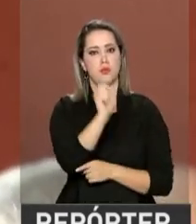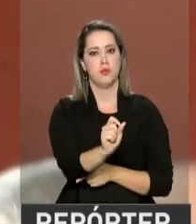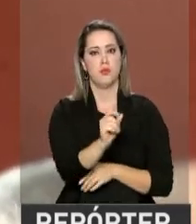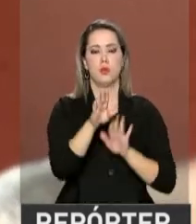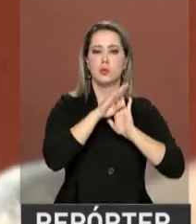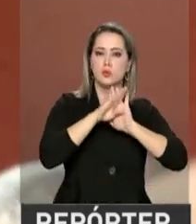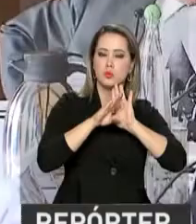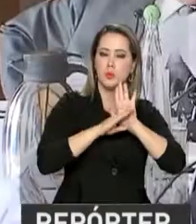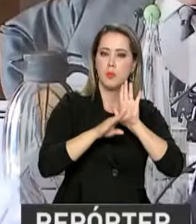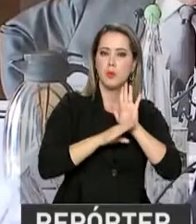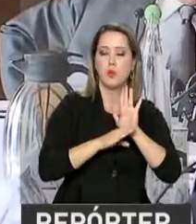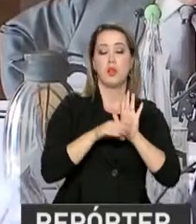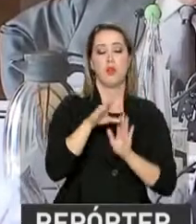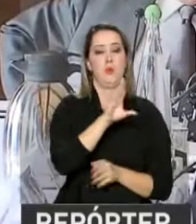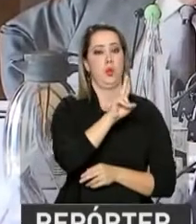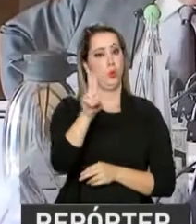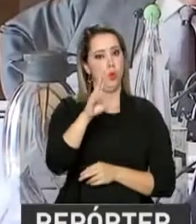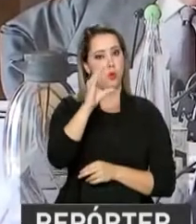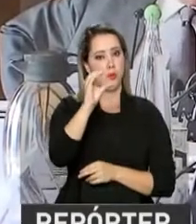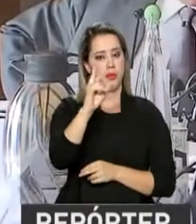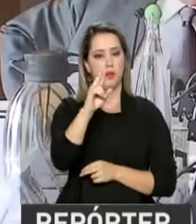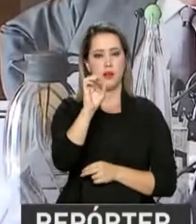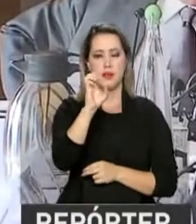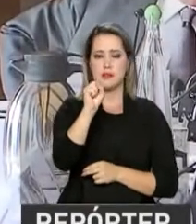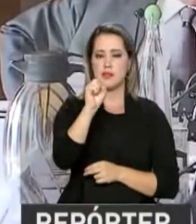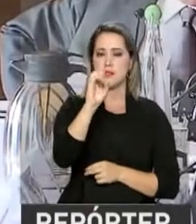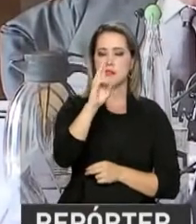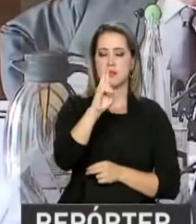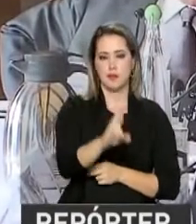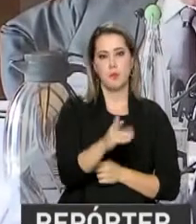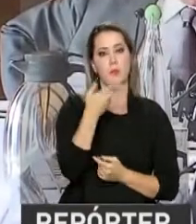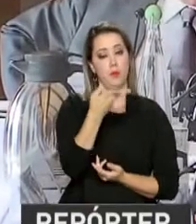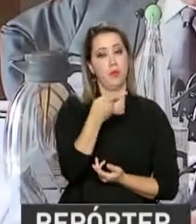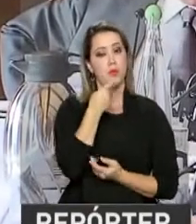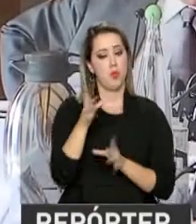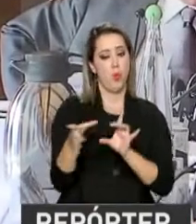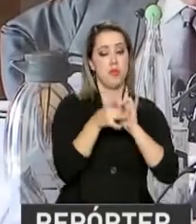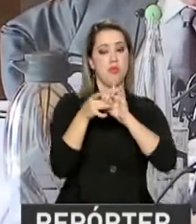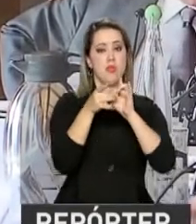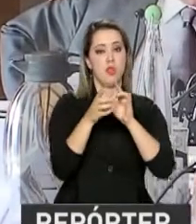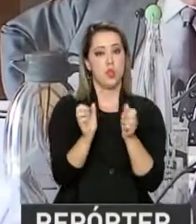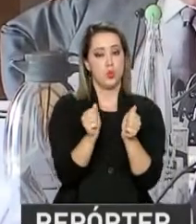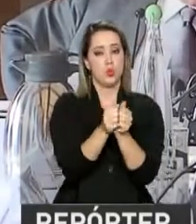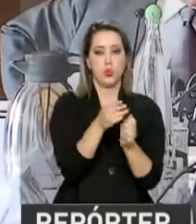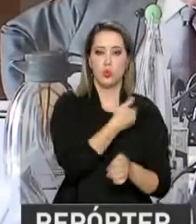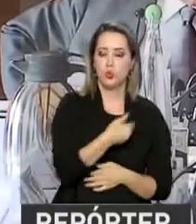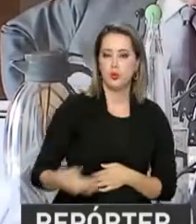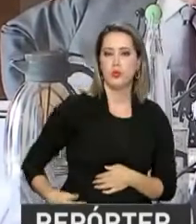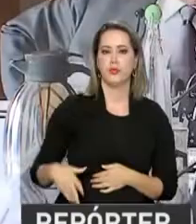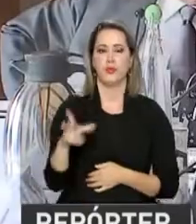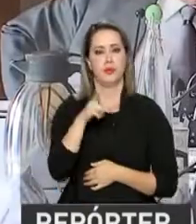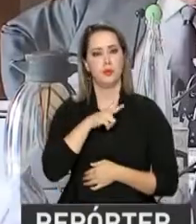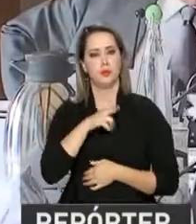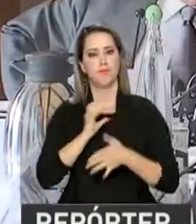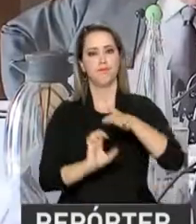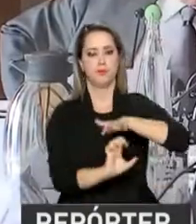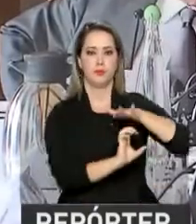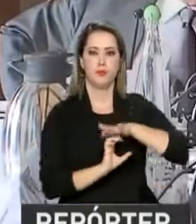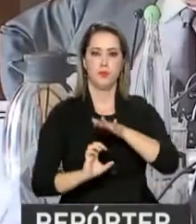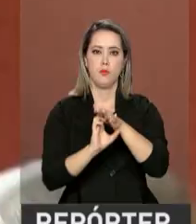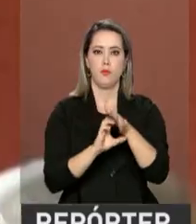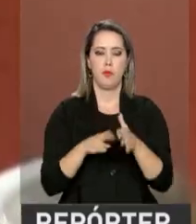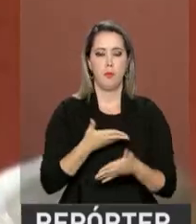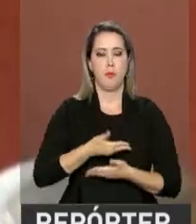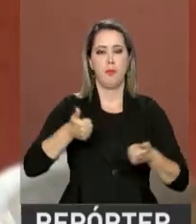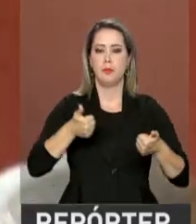programa crescer que busca as parcerias com a iniciativa privada para fortalecer a infraestrutura nacional